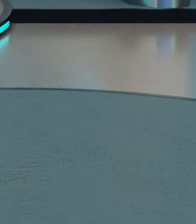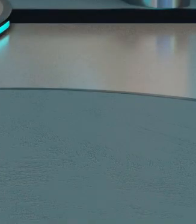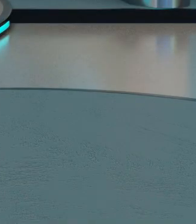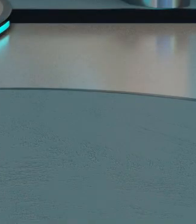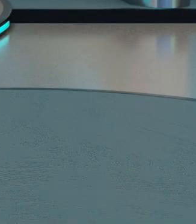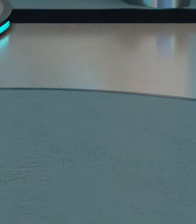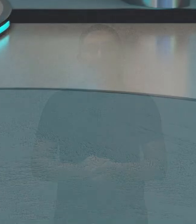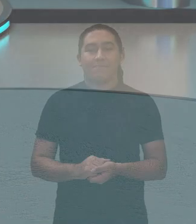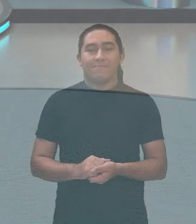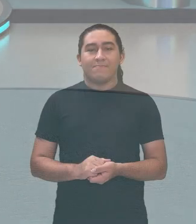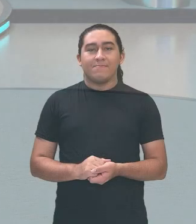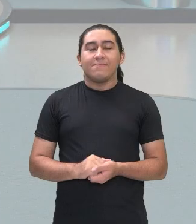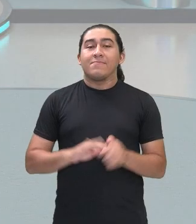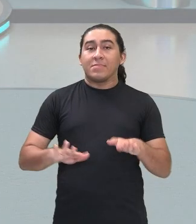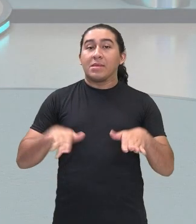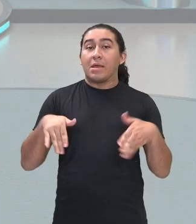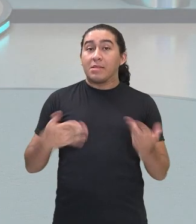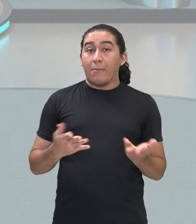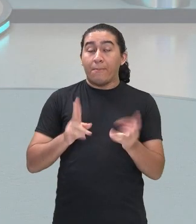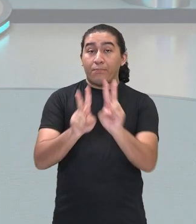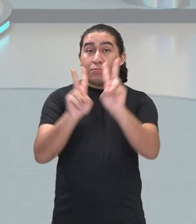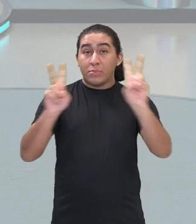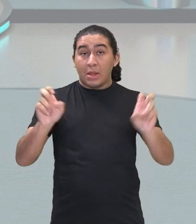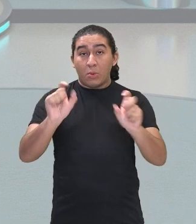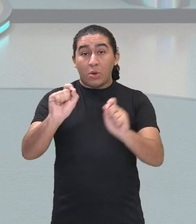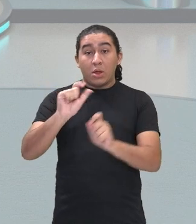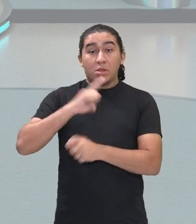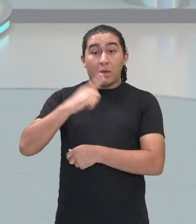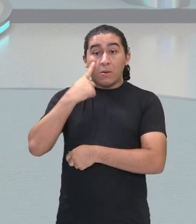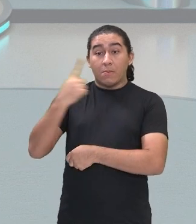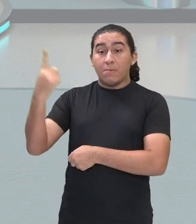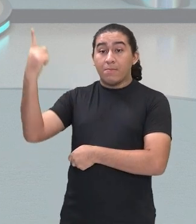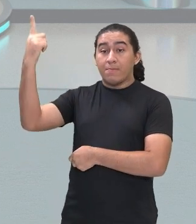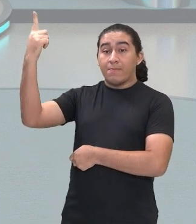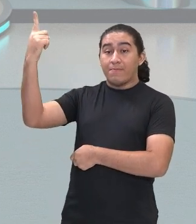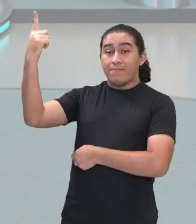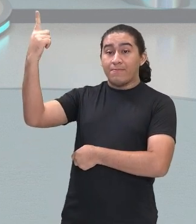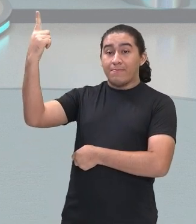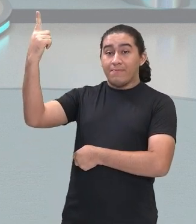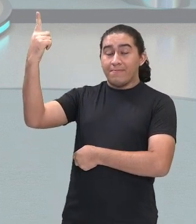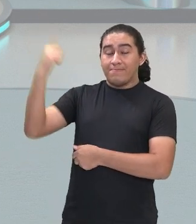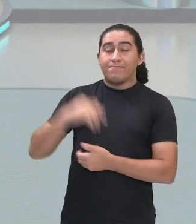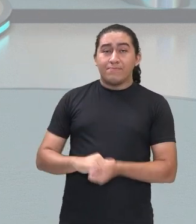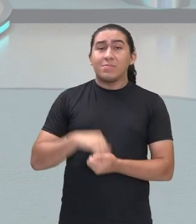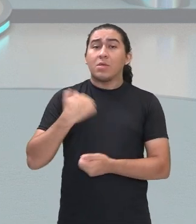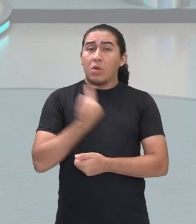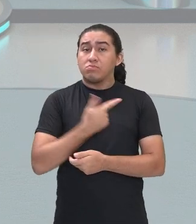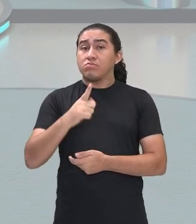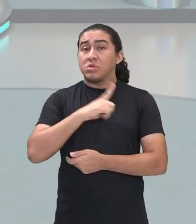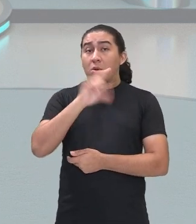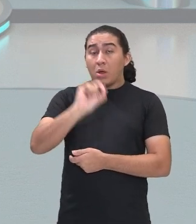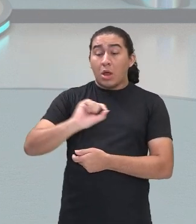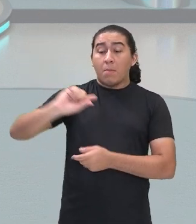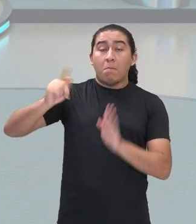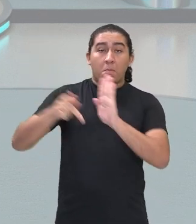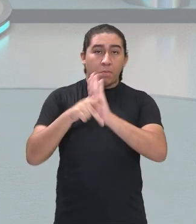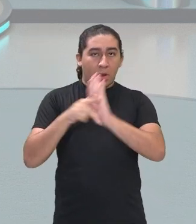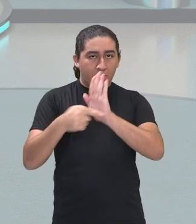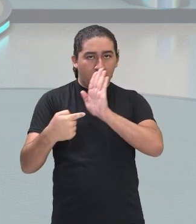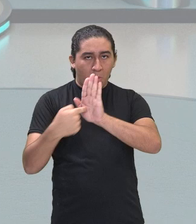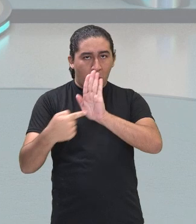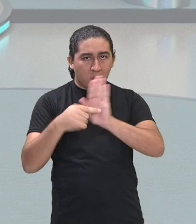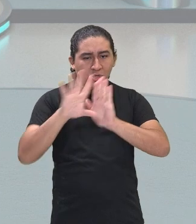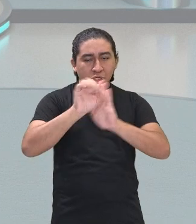Então, vamos falar sobre os sinais de pontuação. Então, assim como nós temos os sinais de